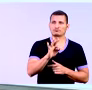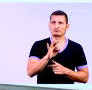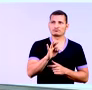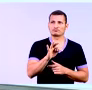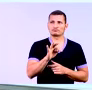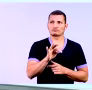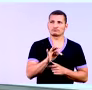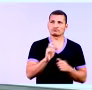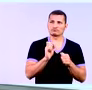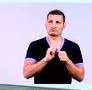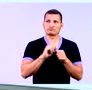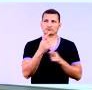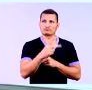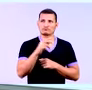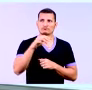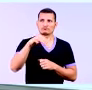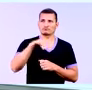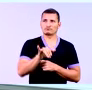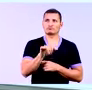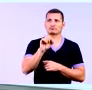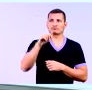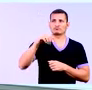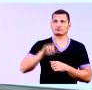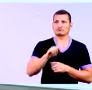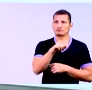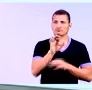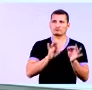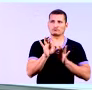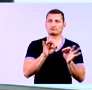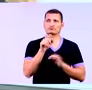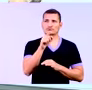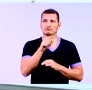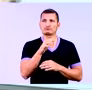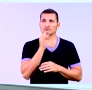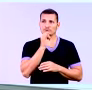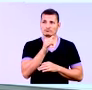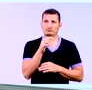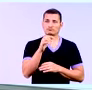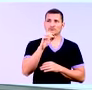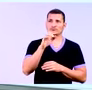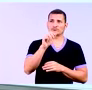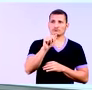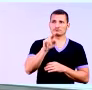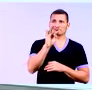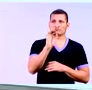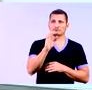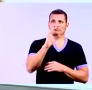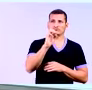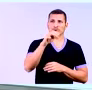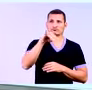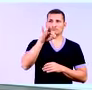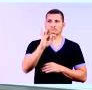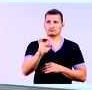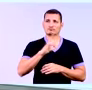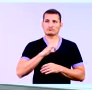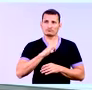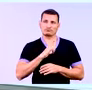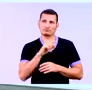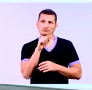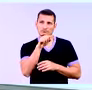SQL. Tá? Ele controla isso para você, desde que o auto-commit esteja habilitado, o que é feito por padrão. Em geral, isso vem por padrão